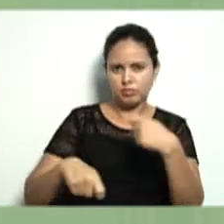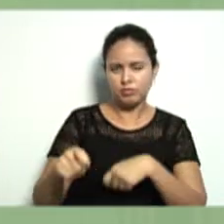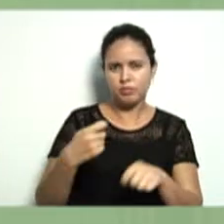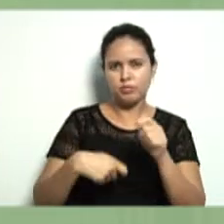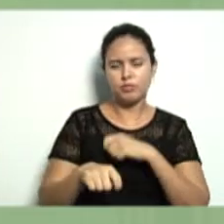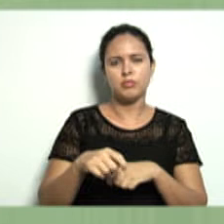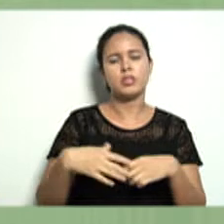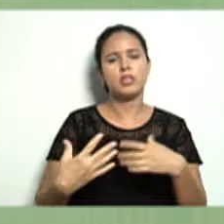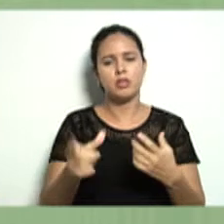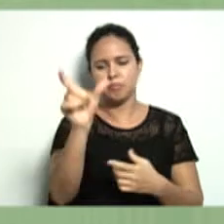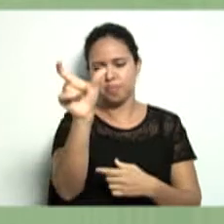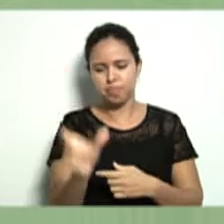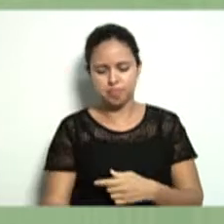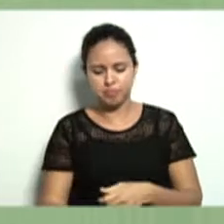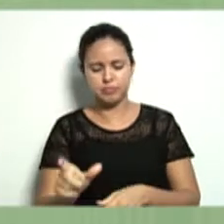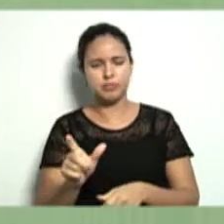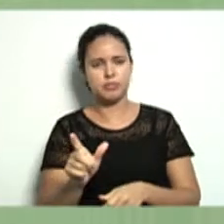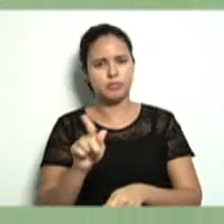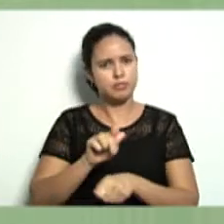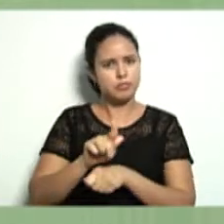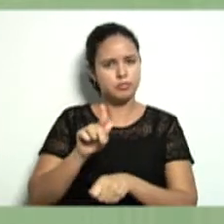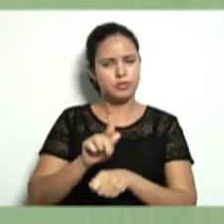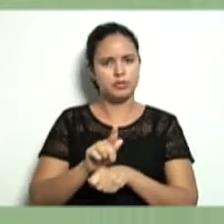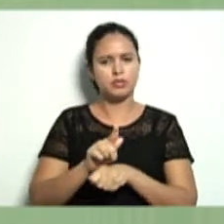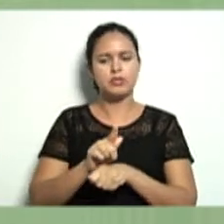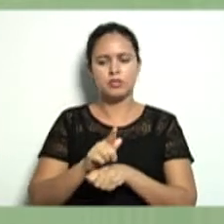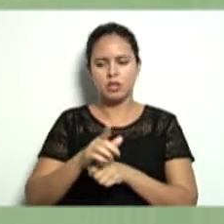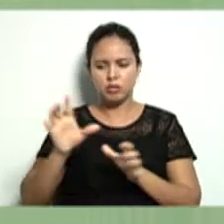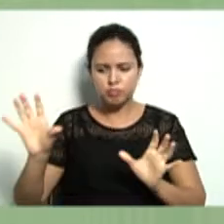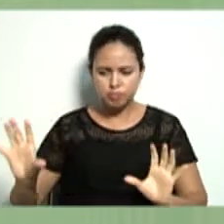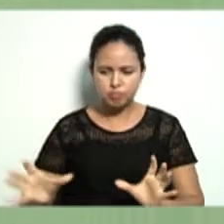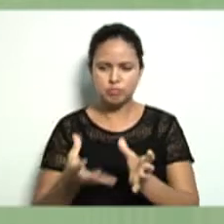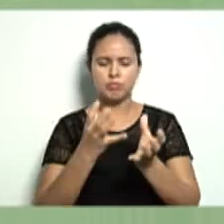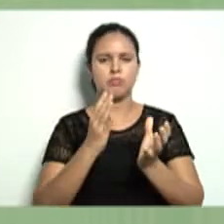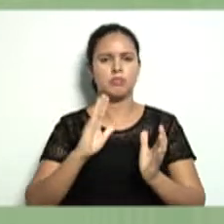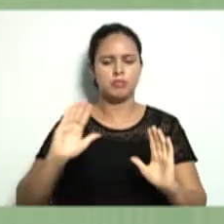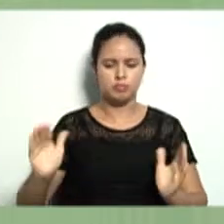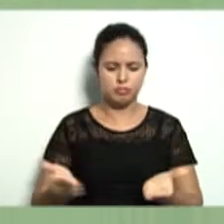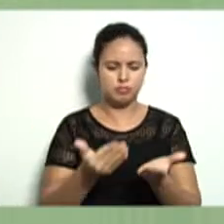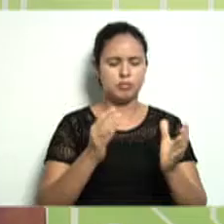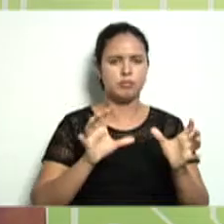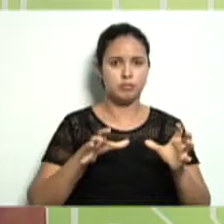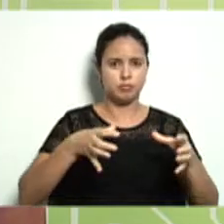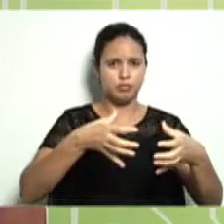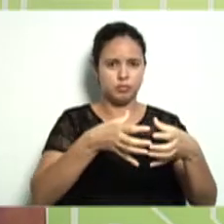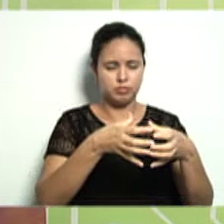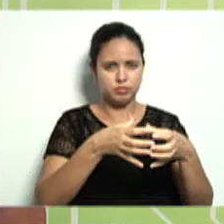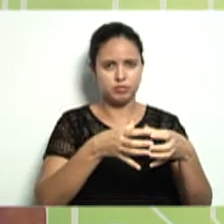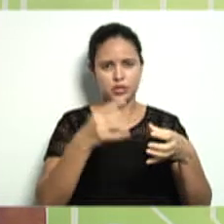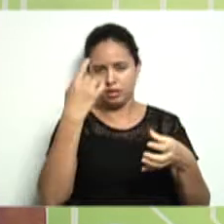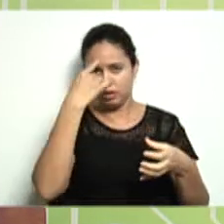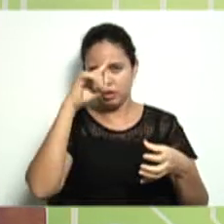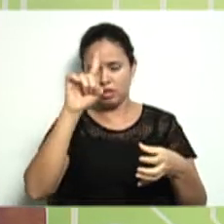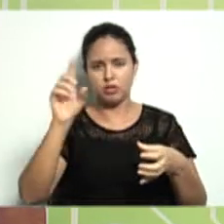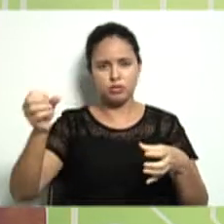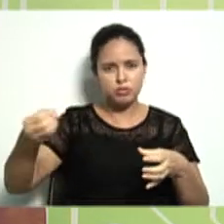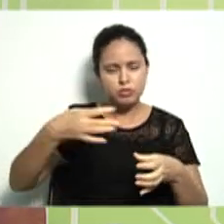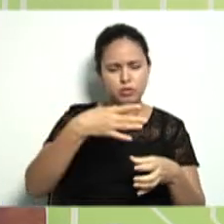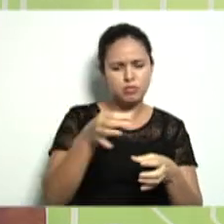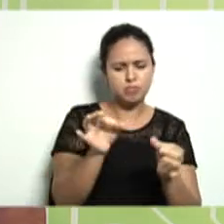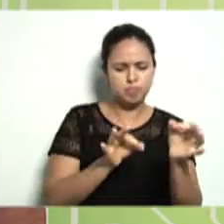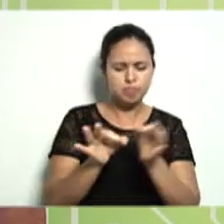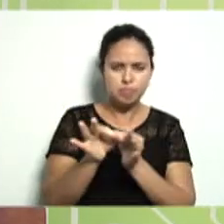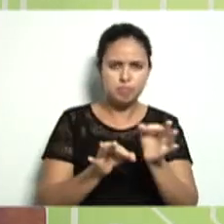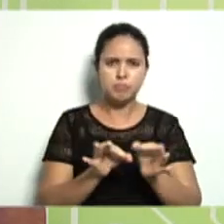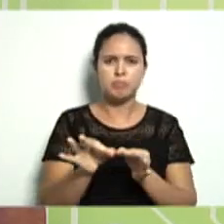daquele gestor que vai estar levando a equipe e que vai estar buscando a implementação de ideias, o planejamento,